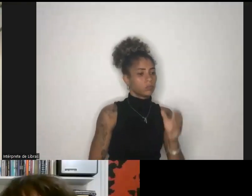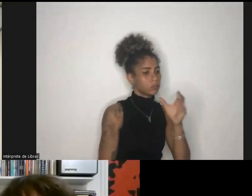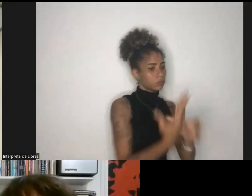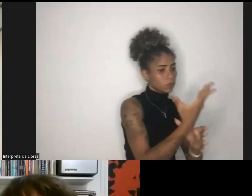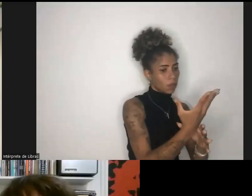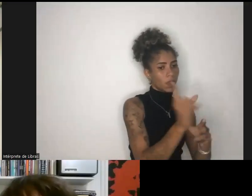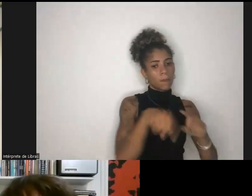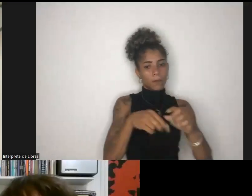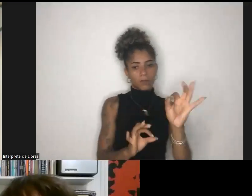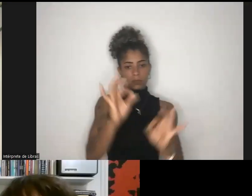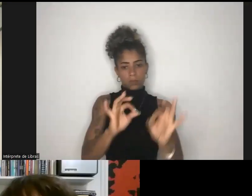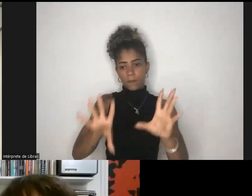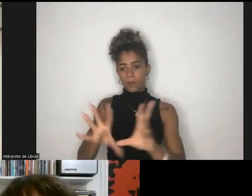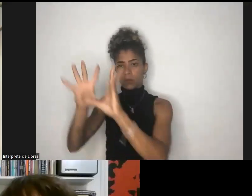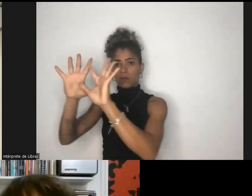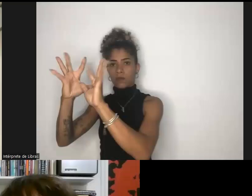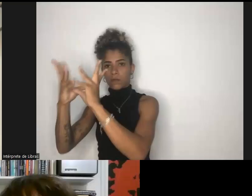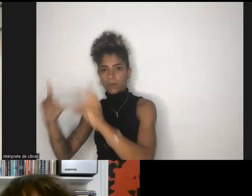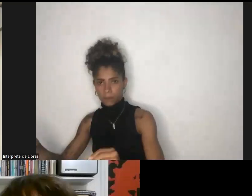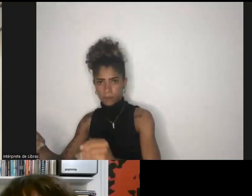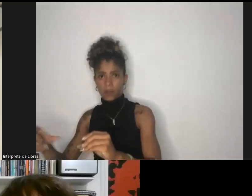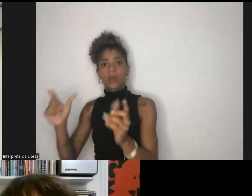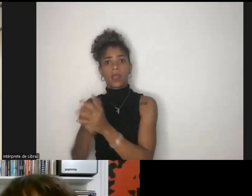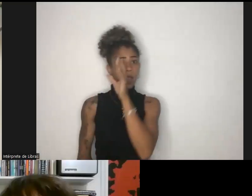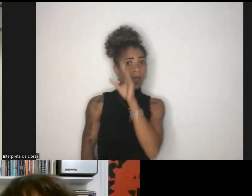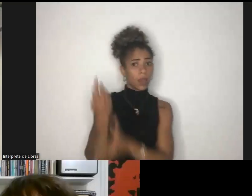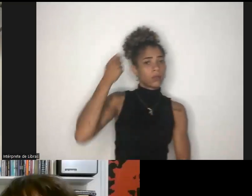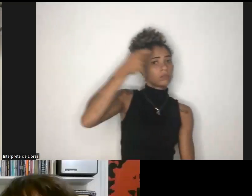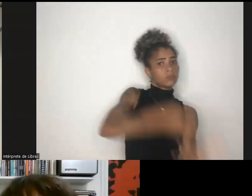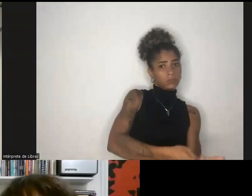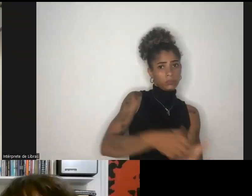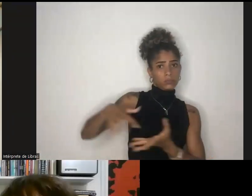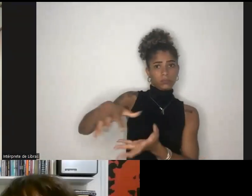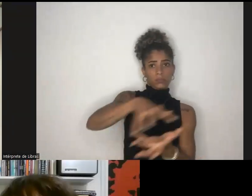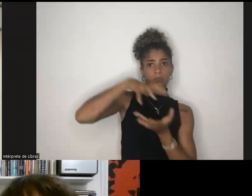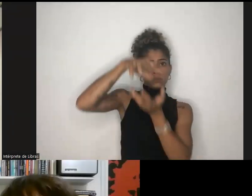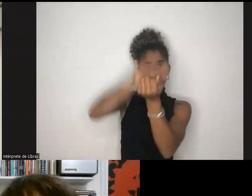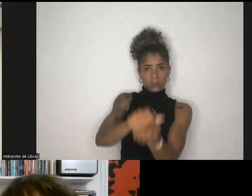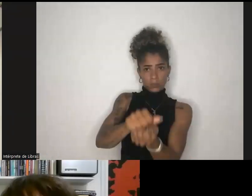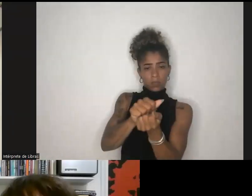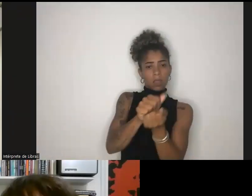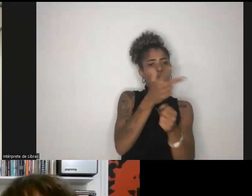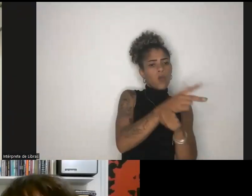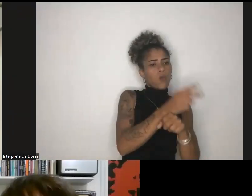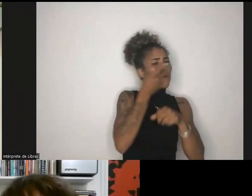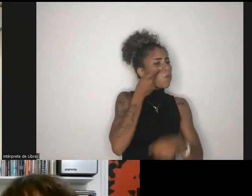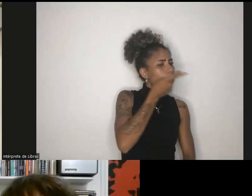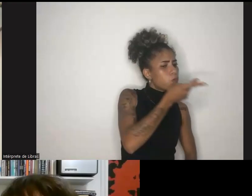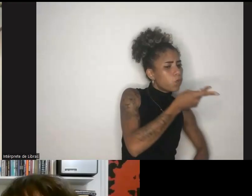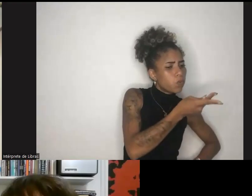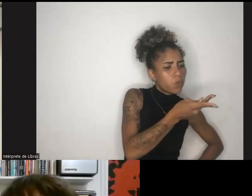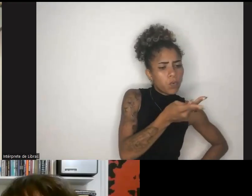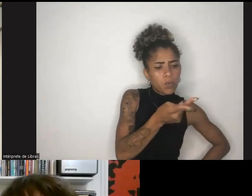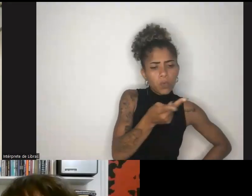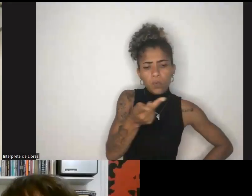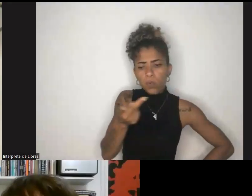de sustentabilidade ele monta um sistema que cobra sustentabilidade que monitora essas ações inclusão social